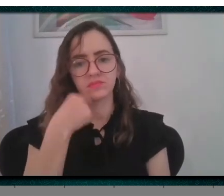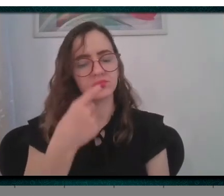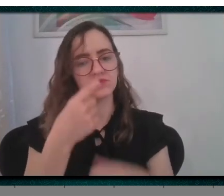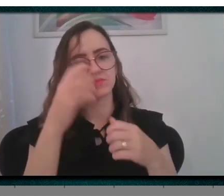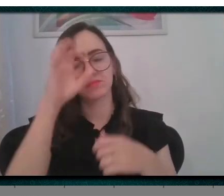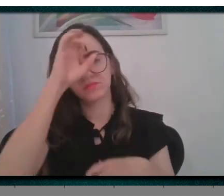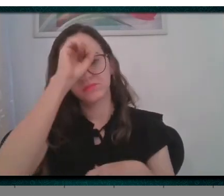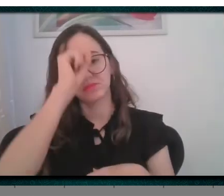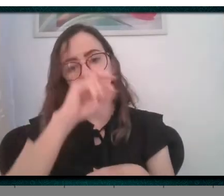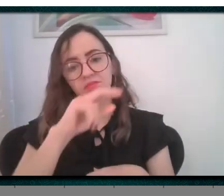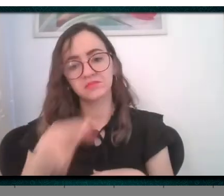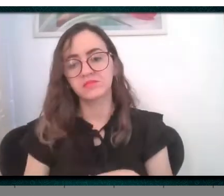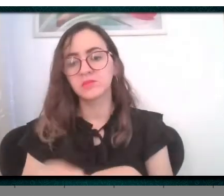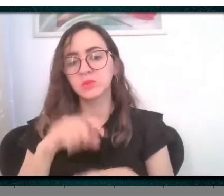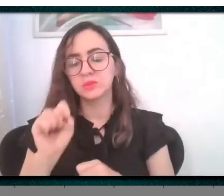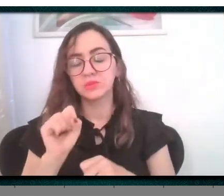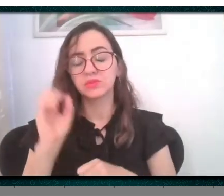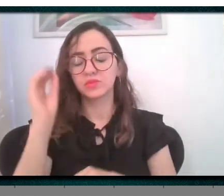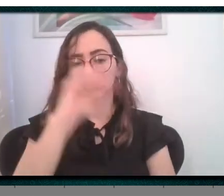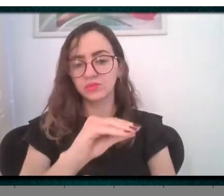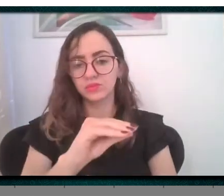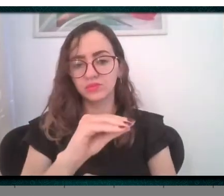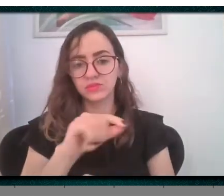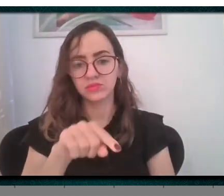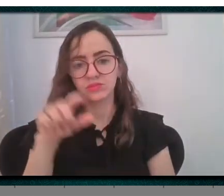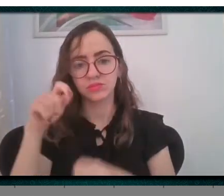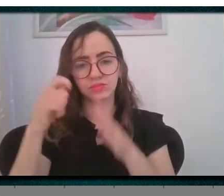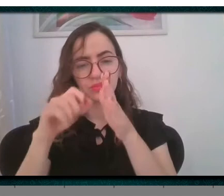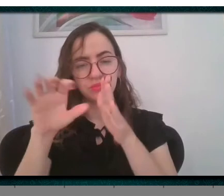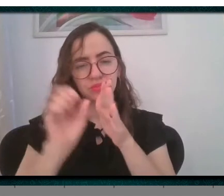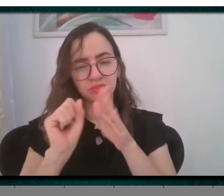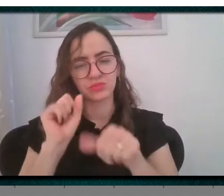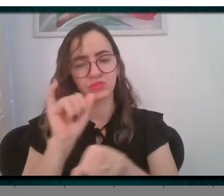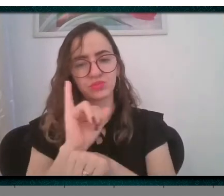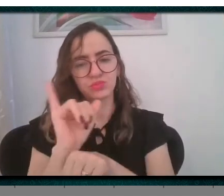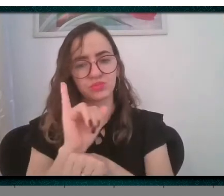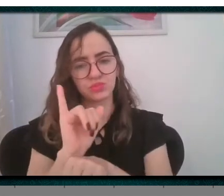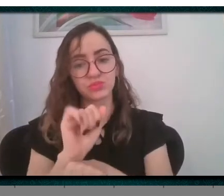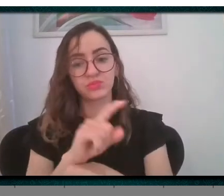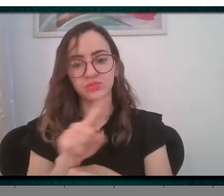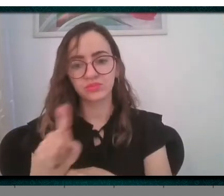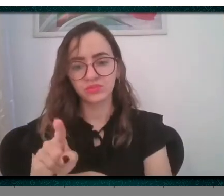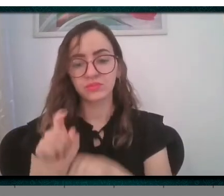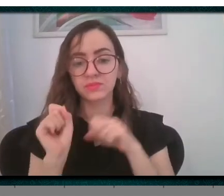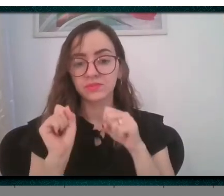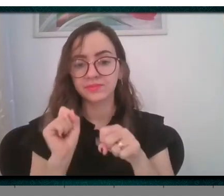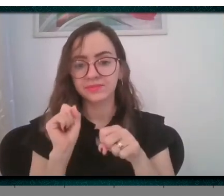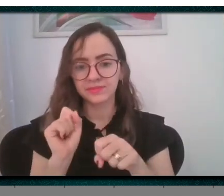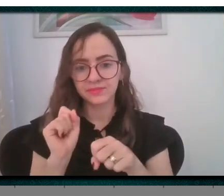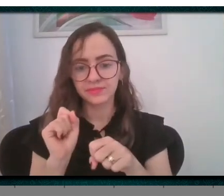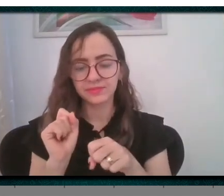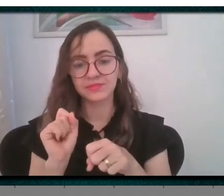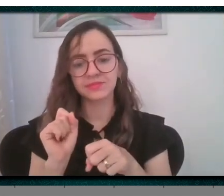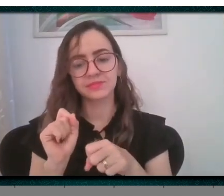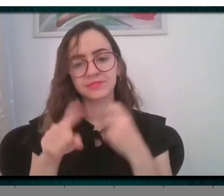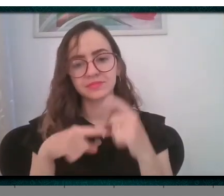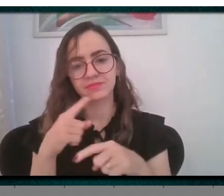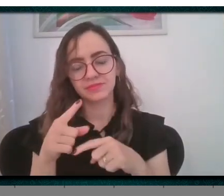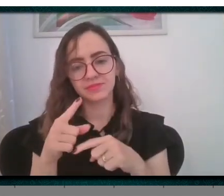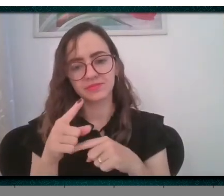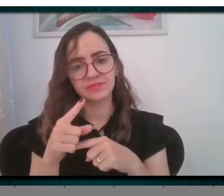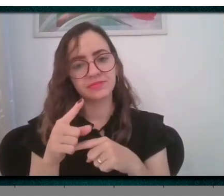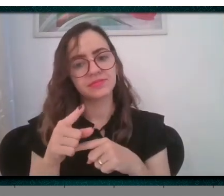pega uma aula, já dá uma olhadinha nela. Eu vou ver se eu tenho alguma questão, algum formuláriozinho sobre essas questões e vou enviar para